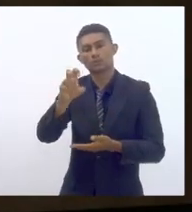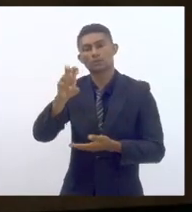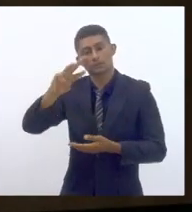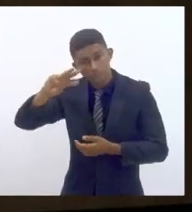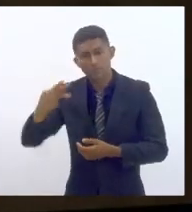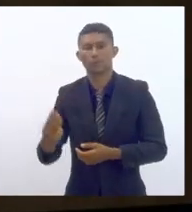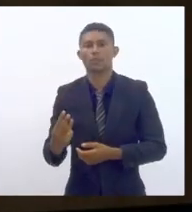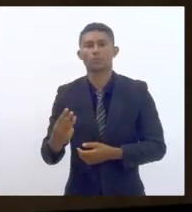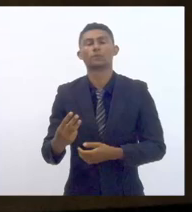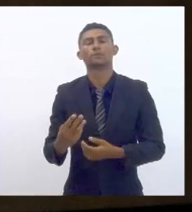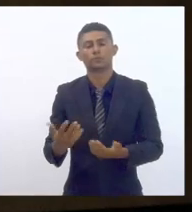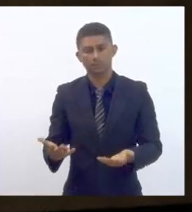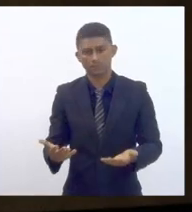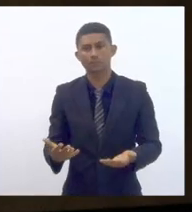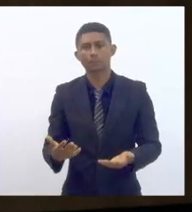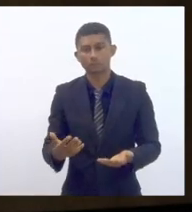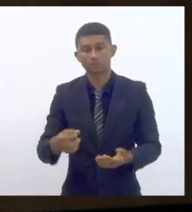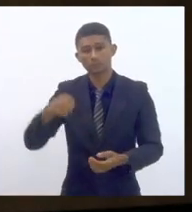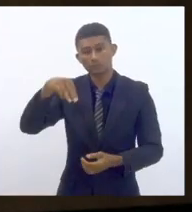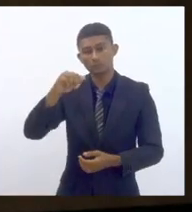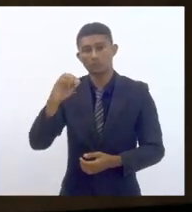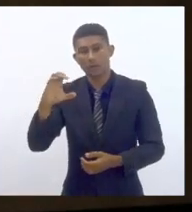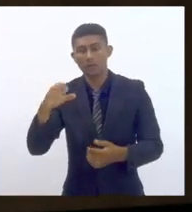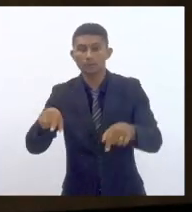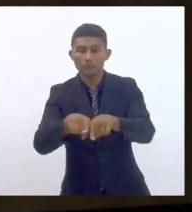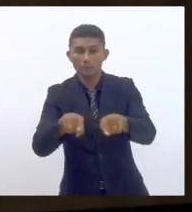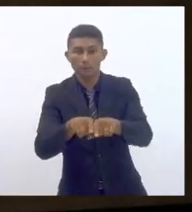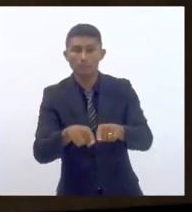verba MAC e 5 milhões de